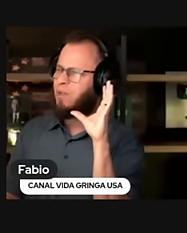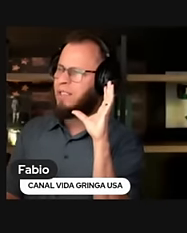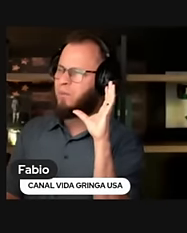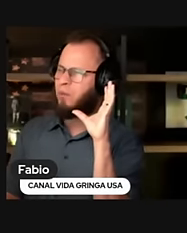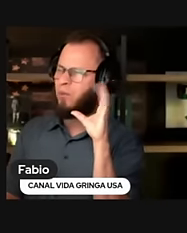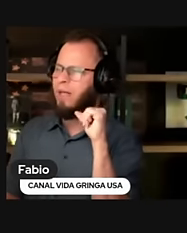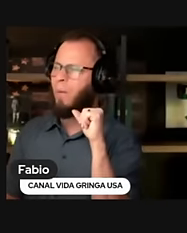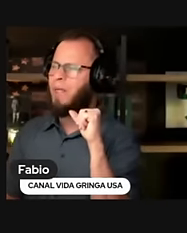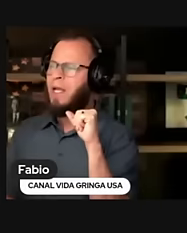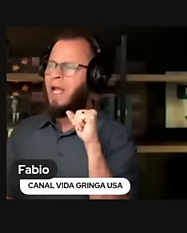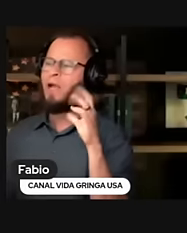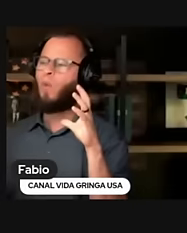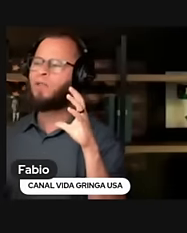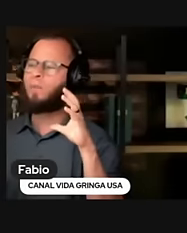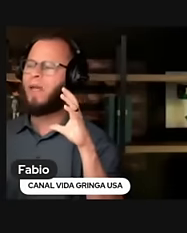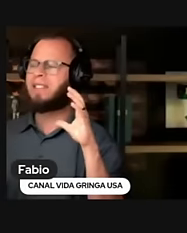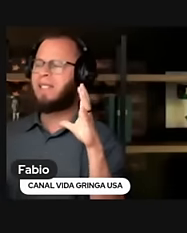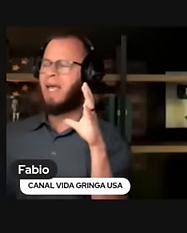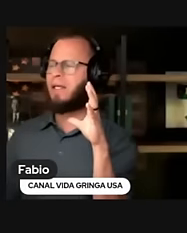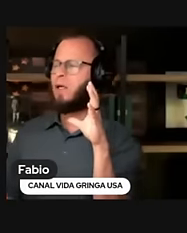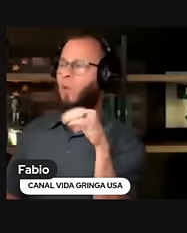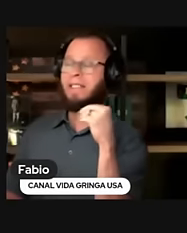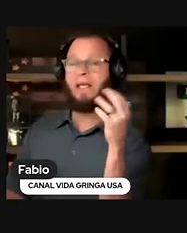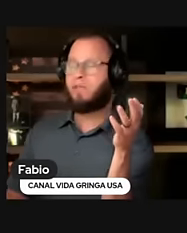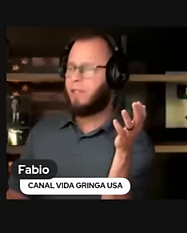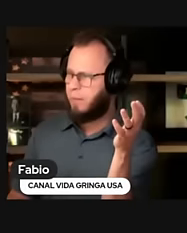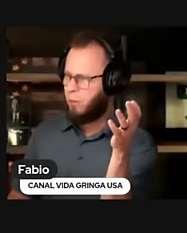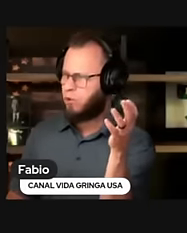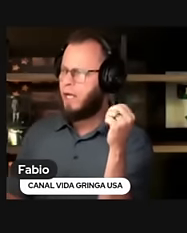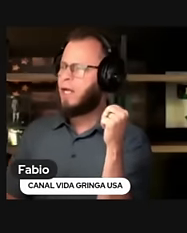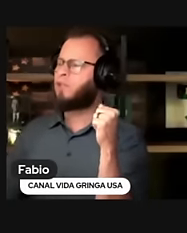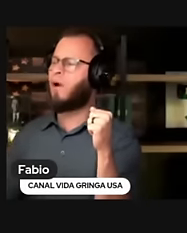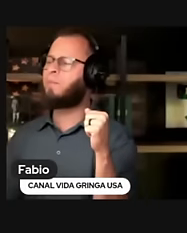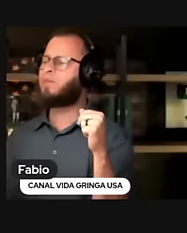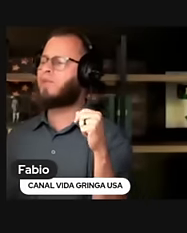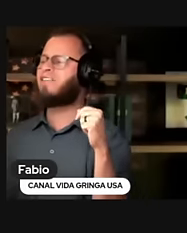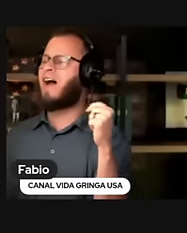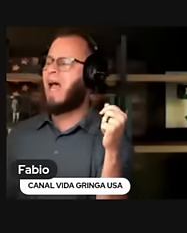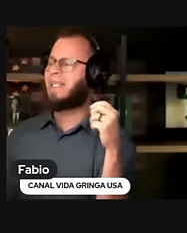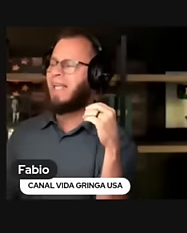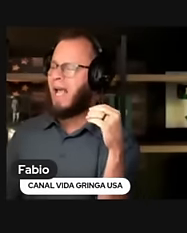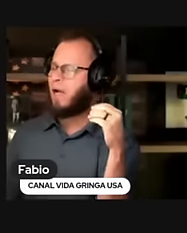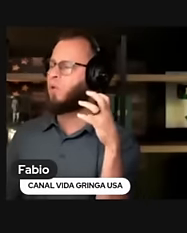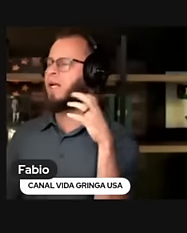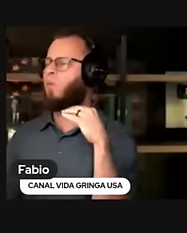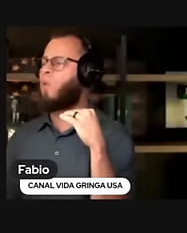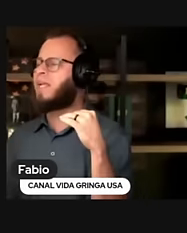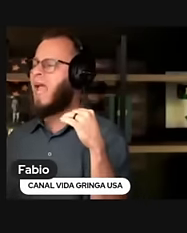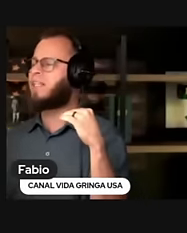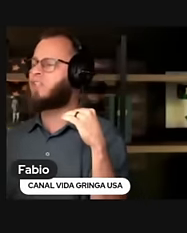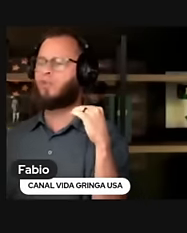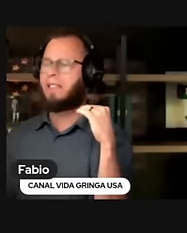o desespero Total enquanto persegue os seus inimigos trump travará guerra contra